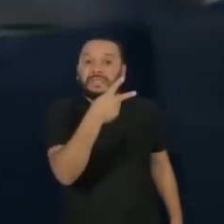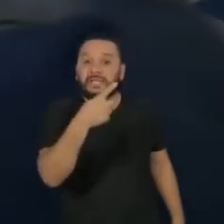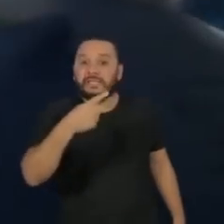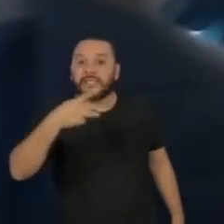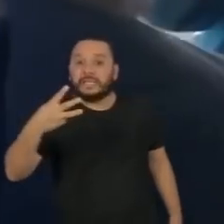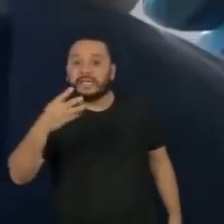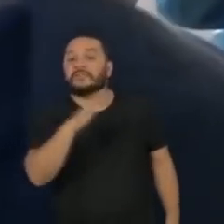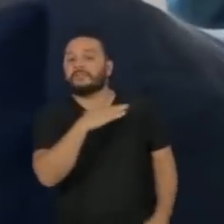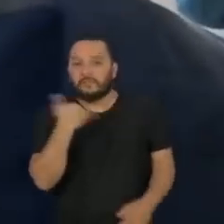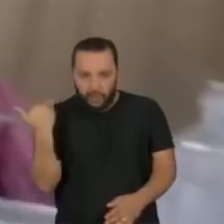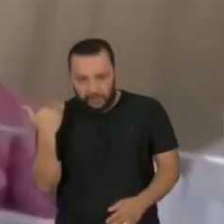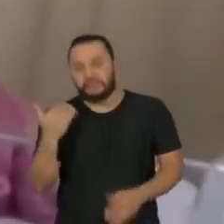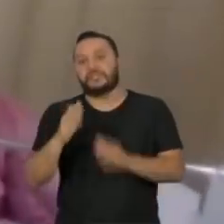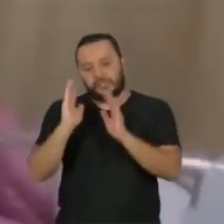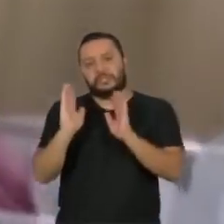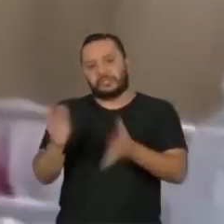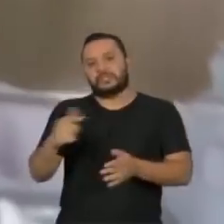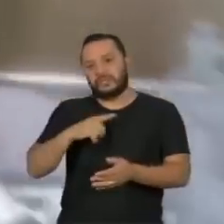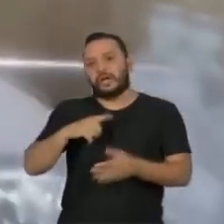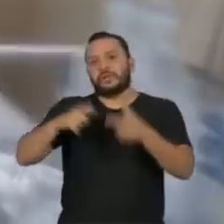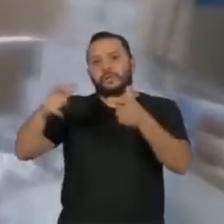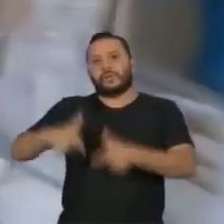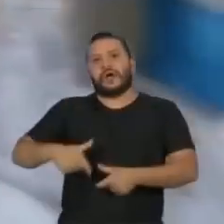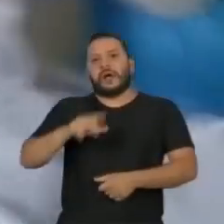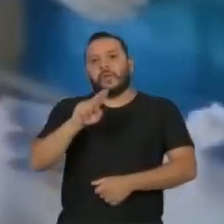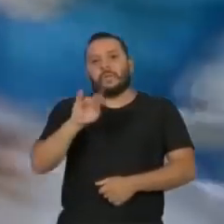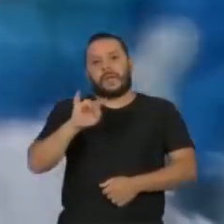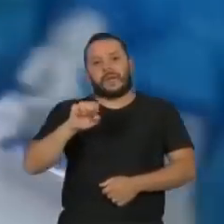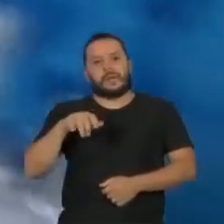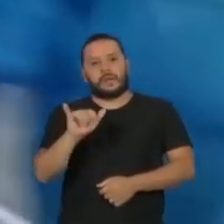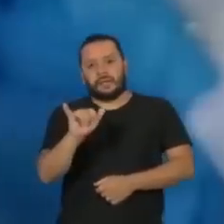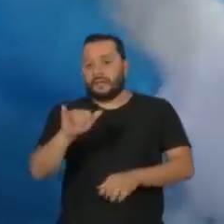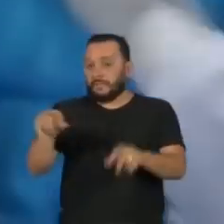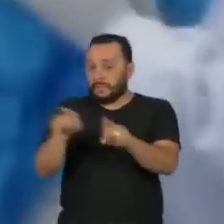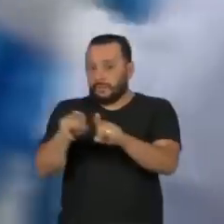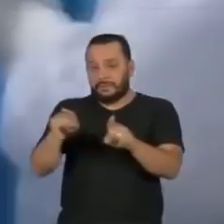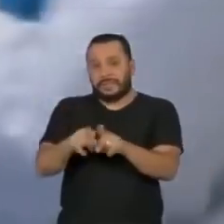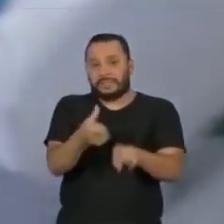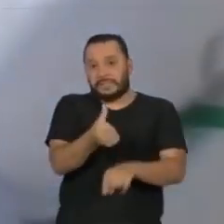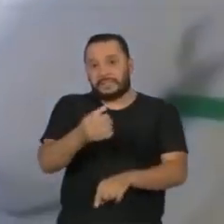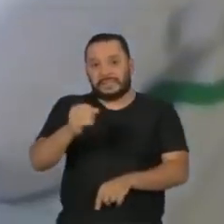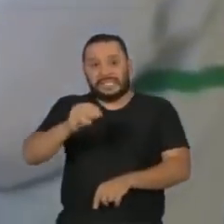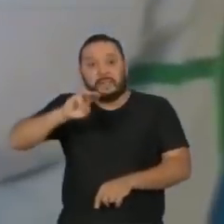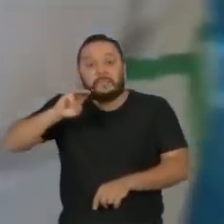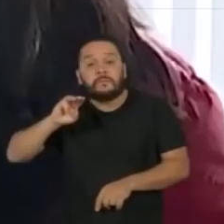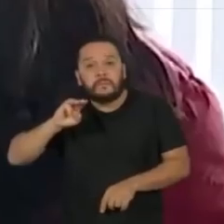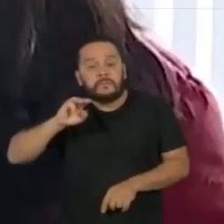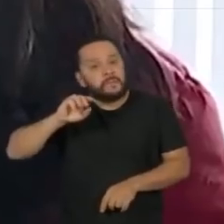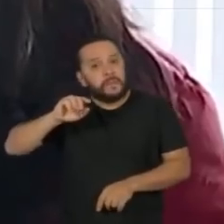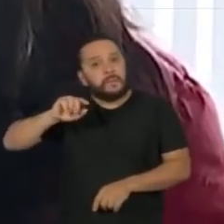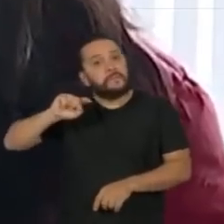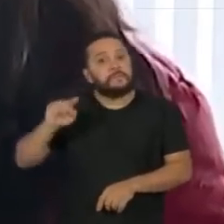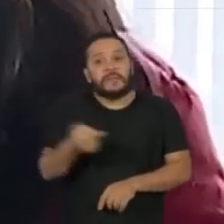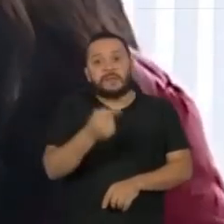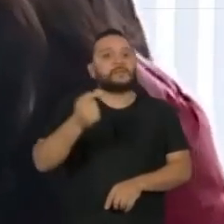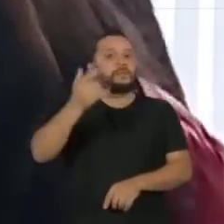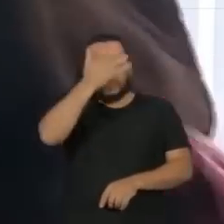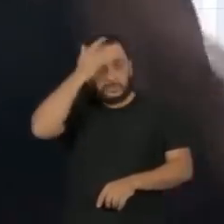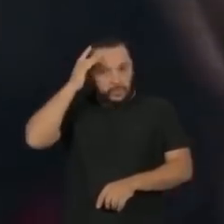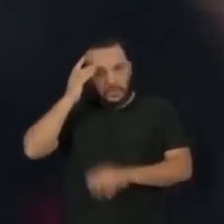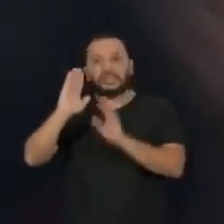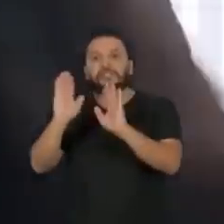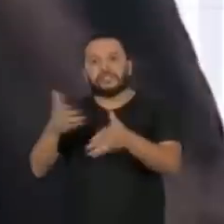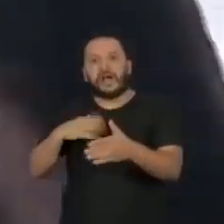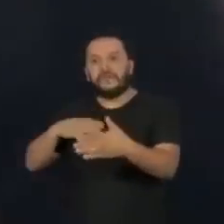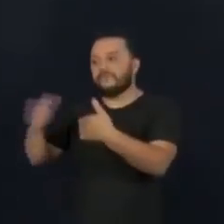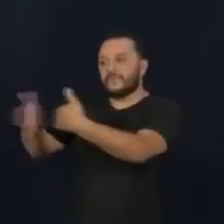na província de Hubei. 60 milhões de chineses estão em quarentena em várias cidades. O governo diz que está fazendo